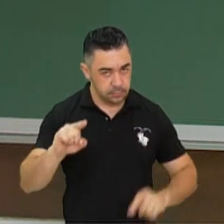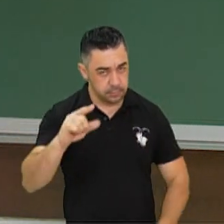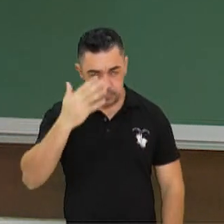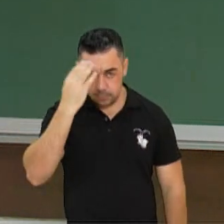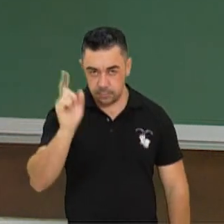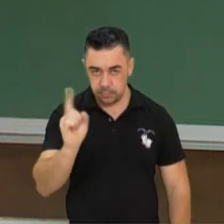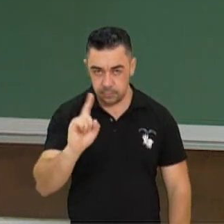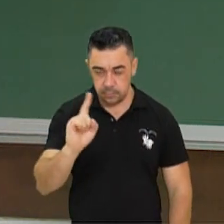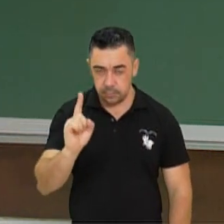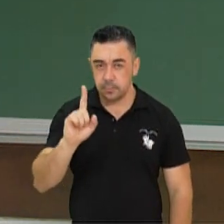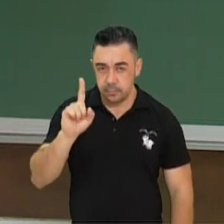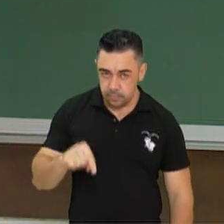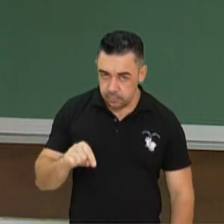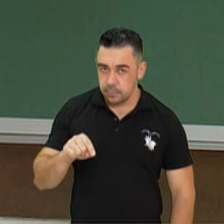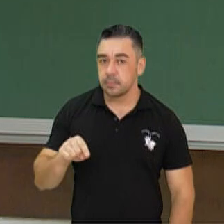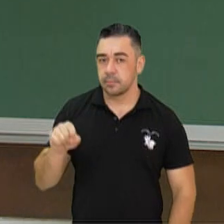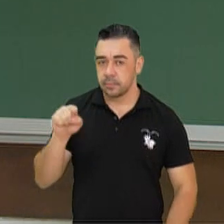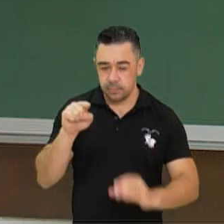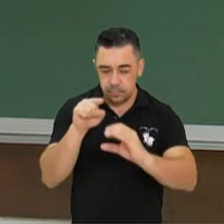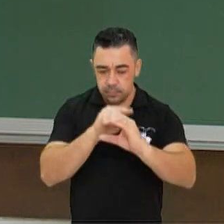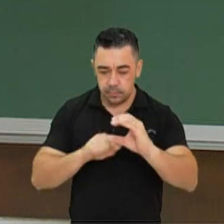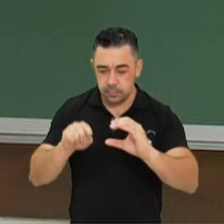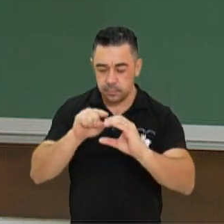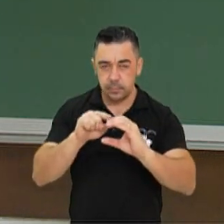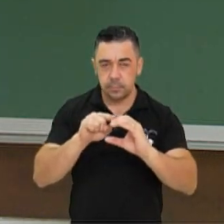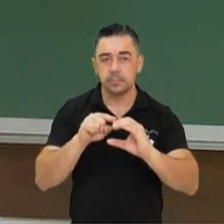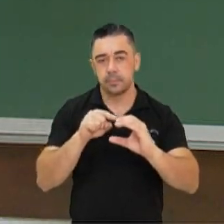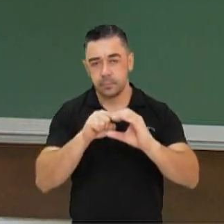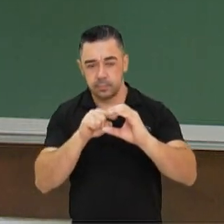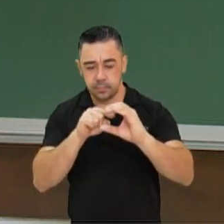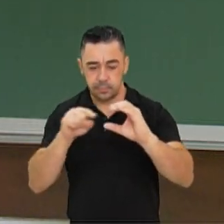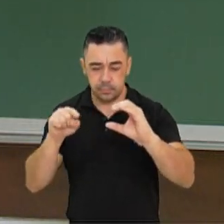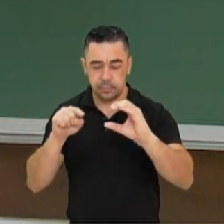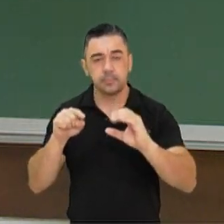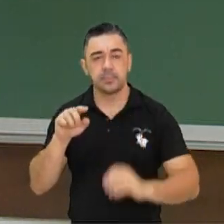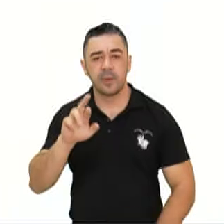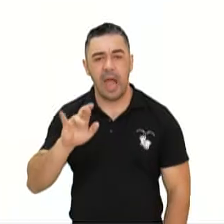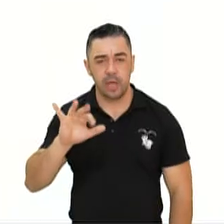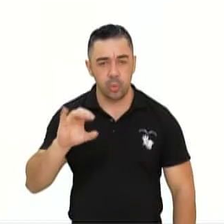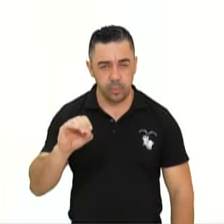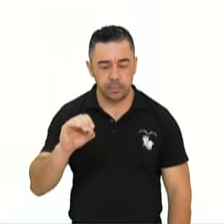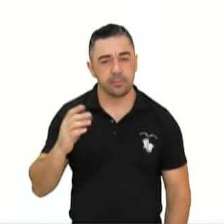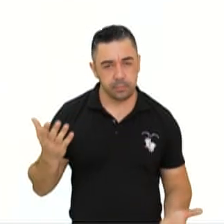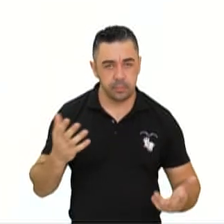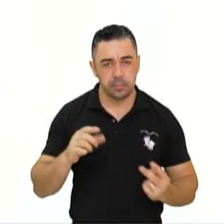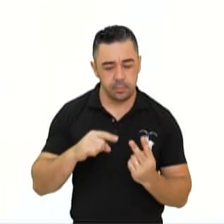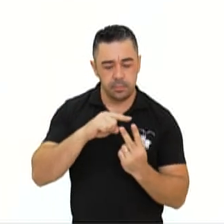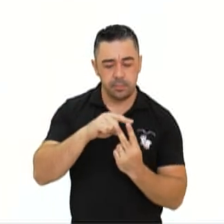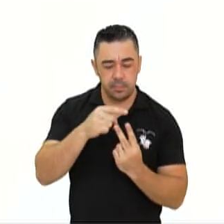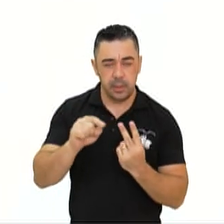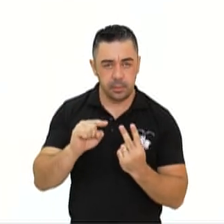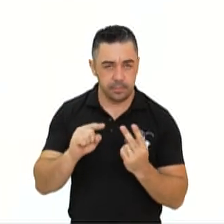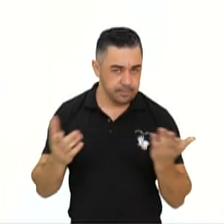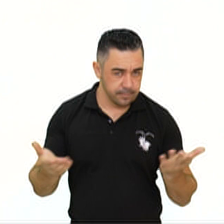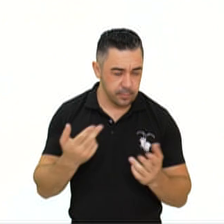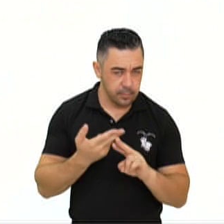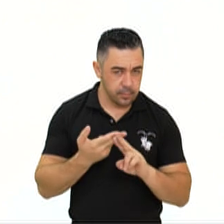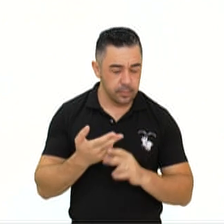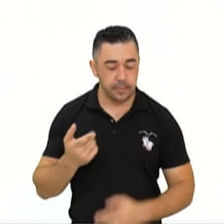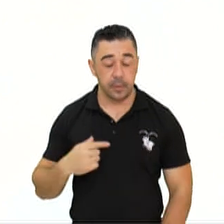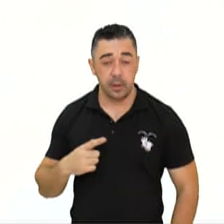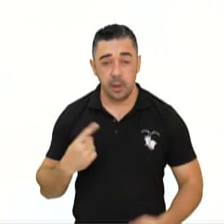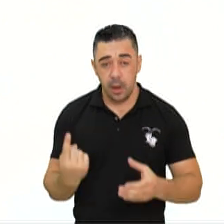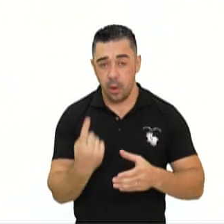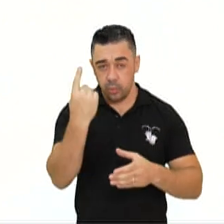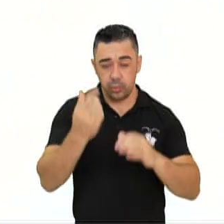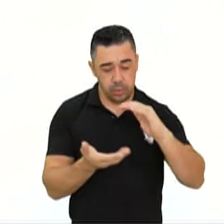esquecer que a área de círculo é dada por πr ao quadrado. E a altura é a altura do próprio cilindro. Então, se